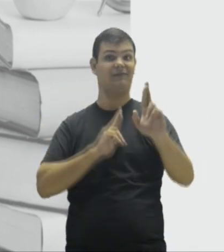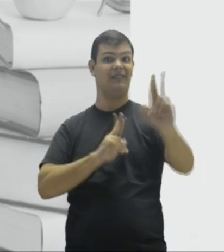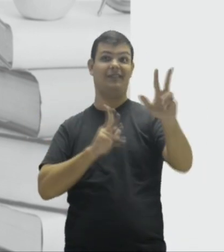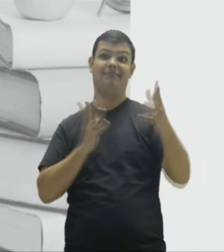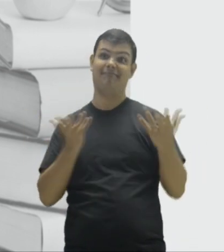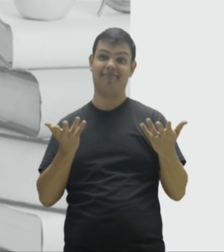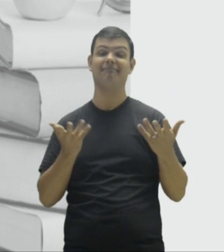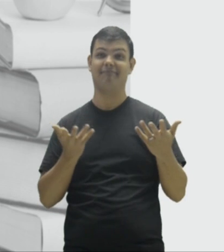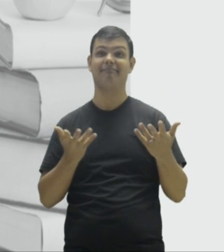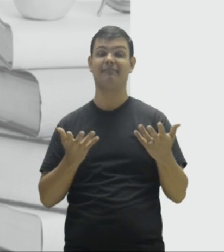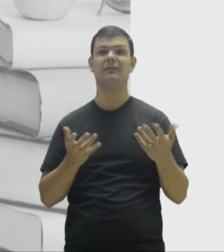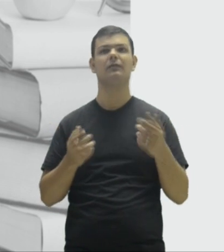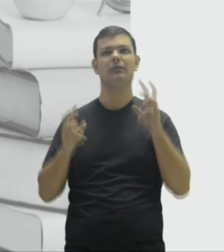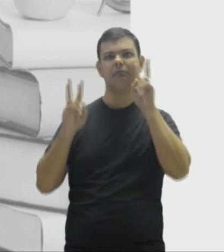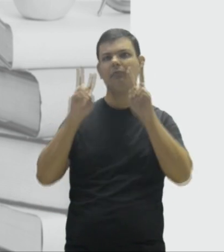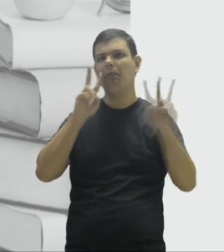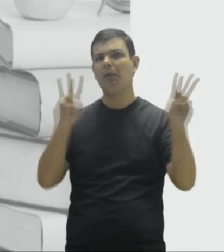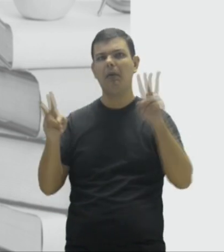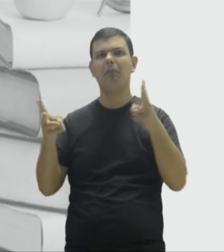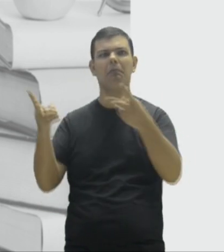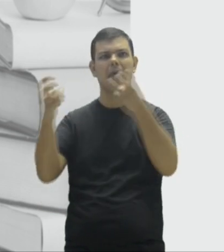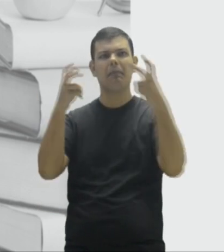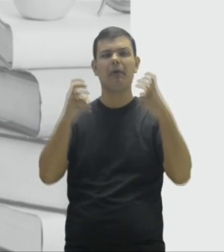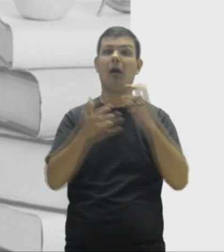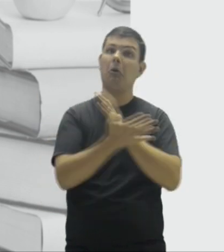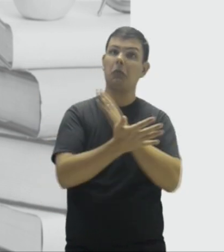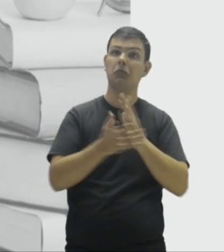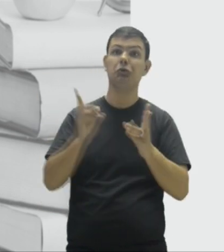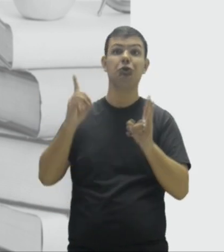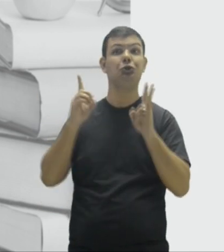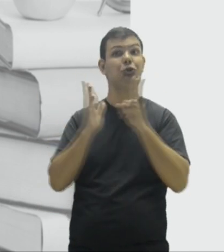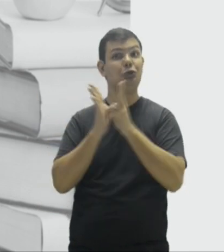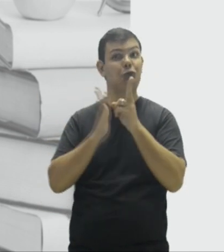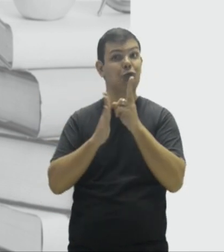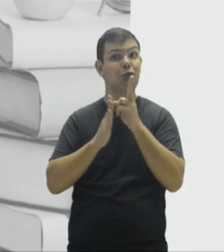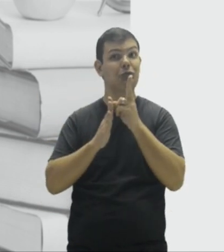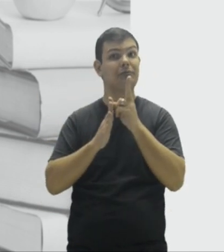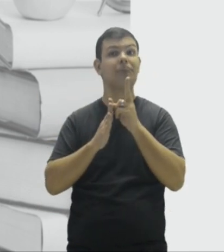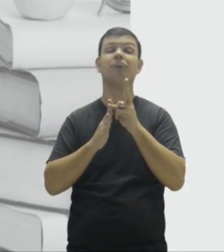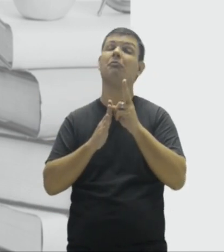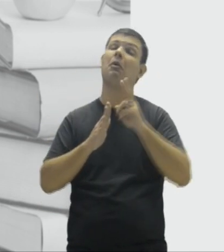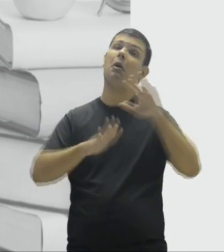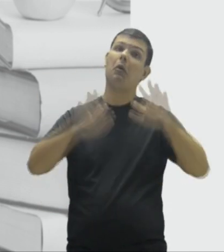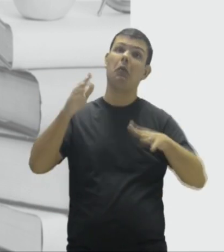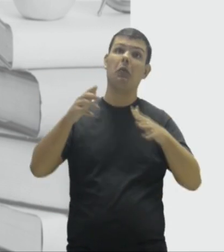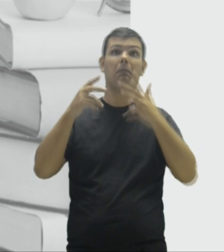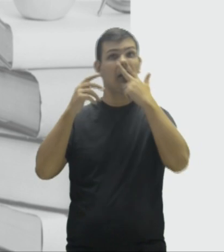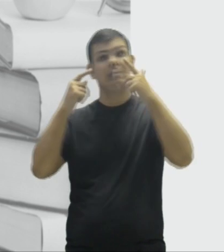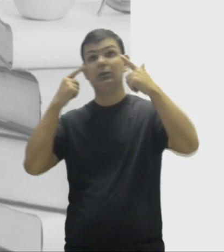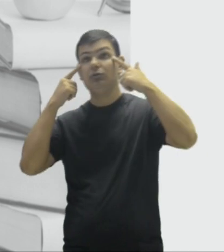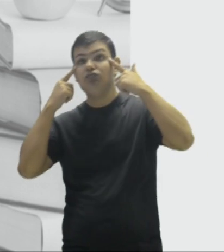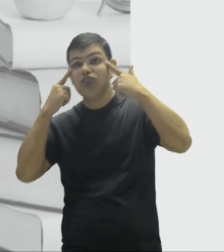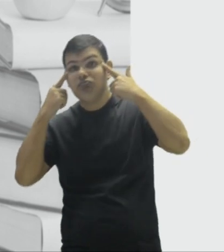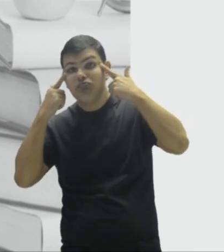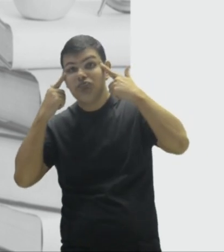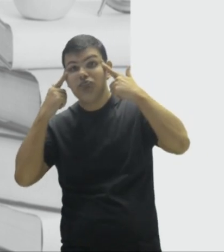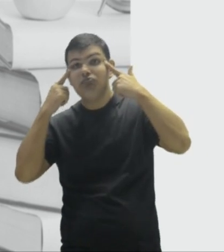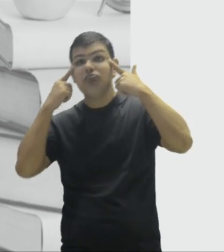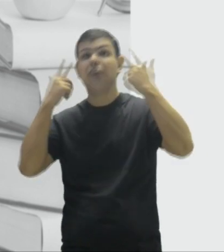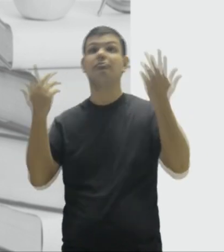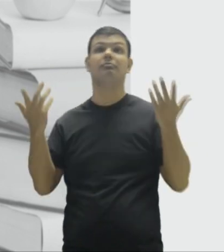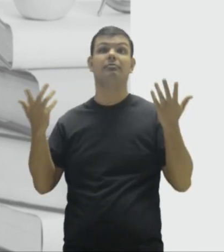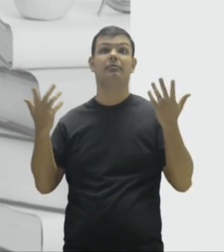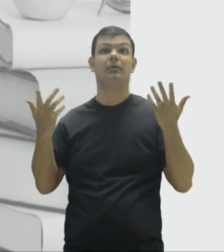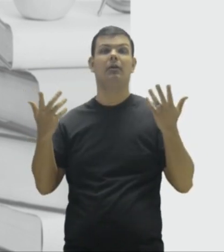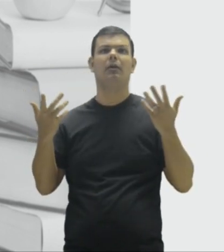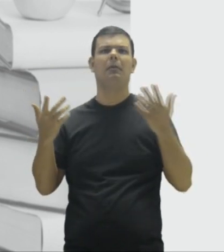você observar, você vai ver gente que tem traços indígenas, outras com aspecto mais oriental, uns com o olhinho mais